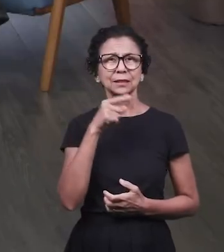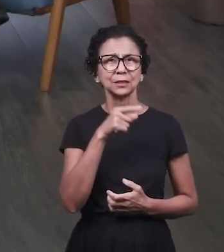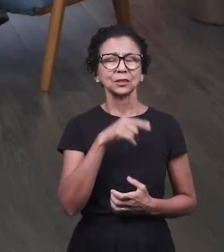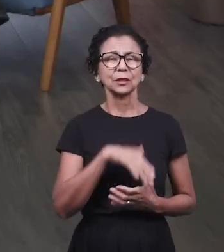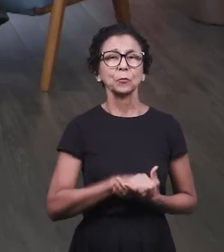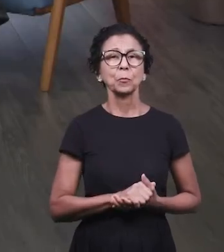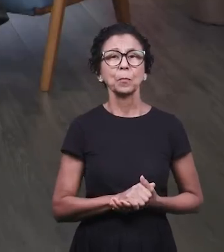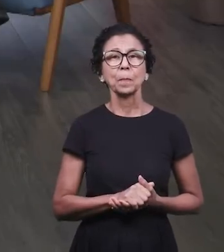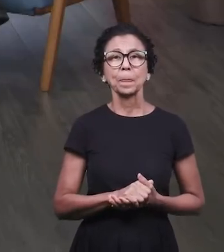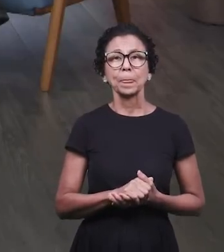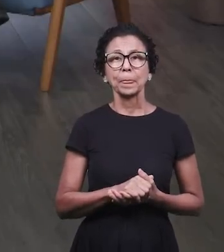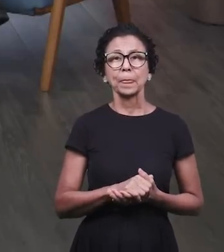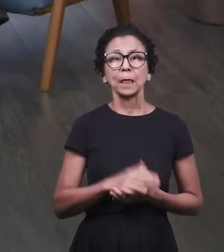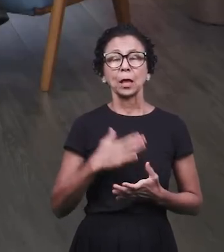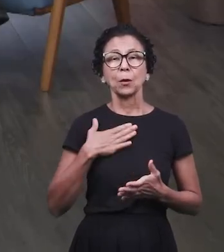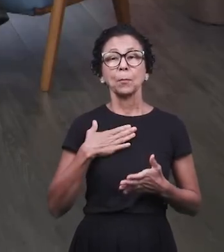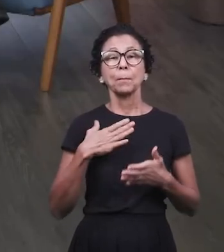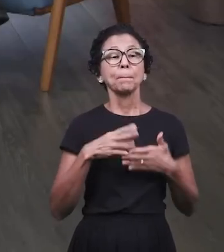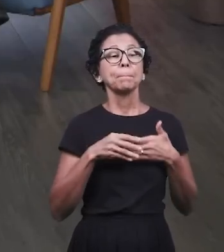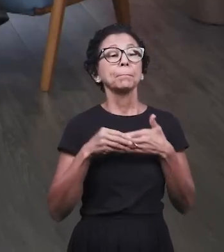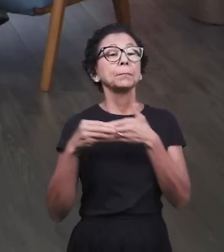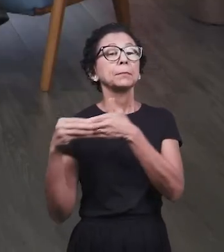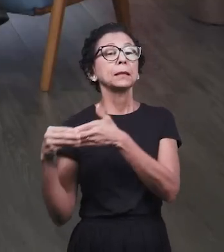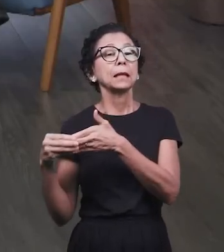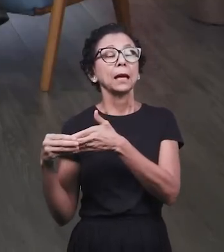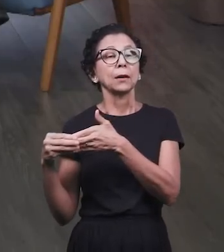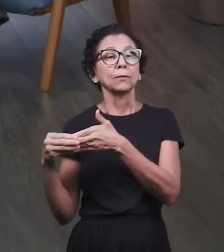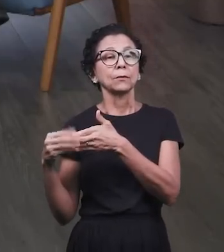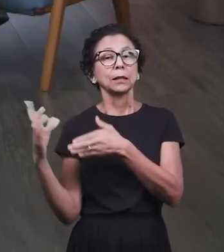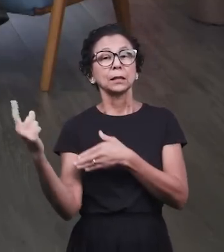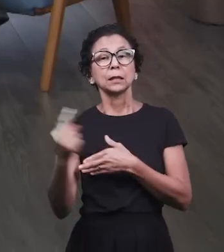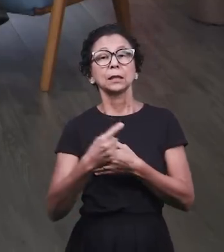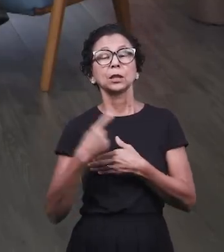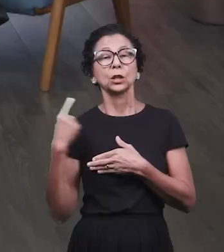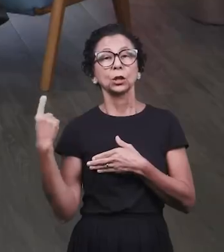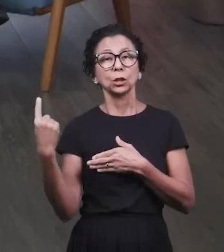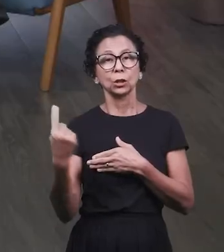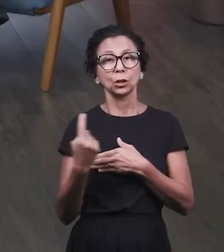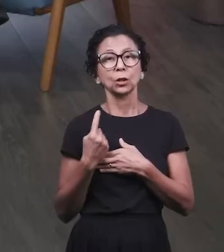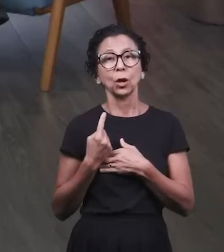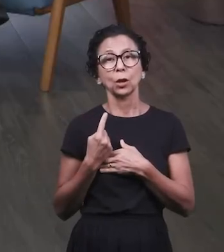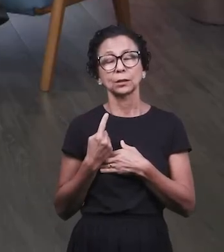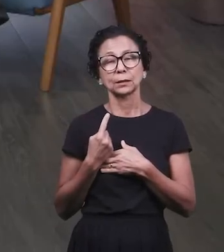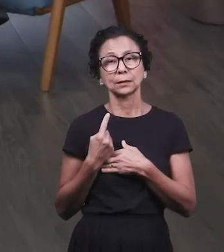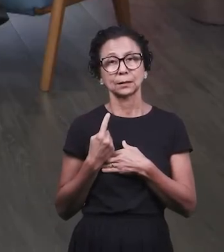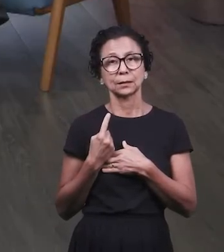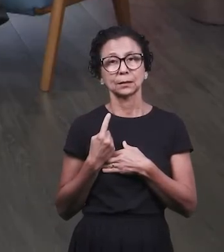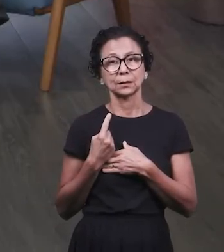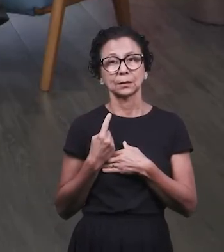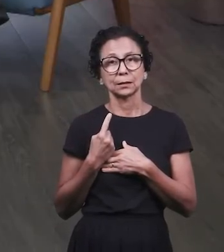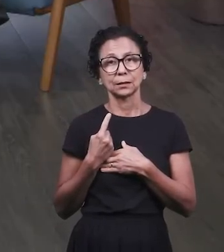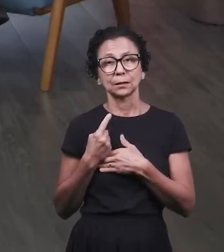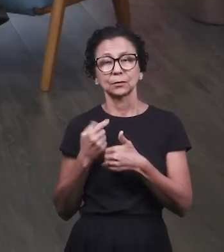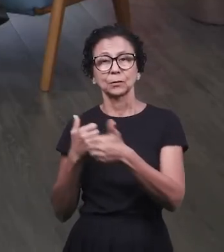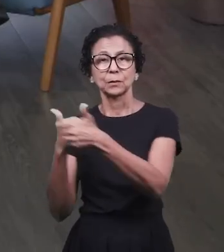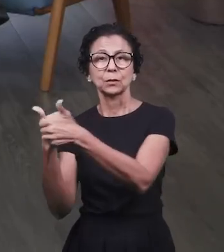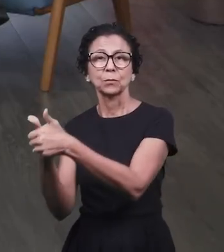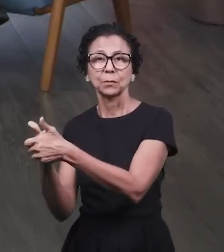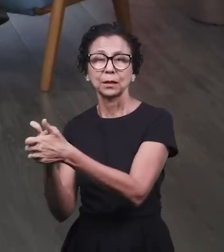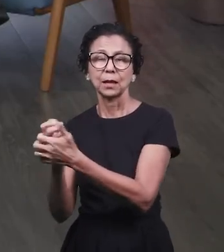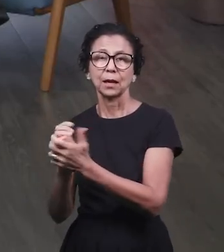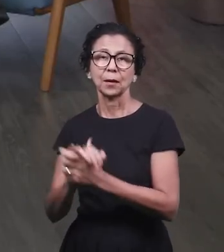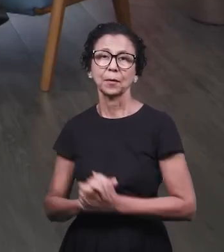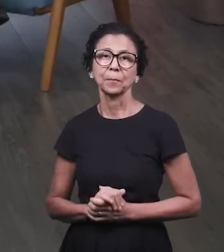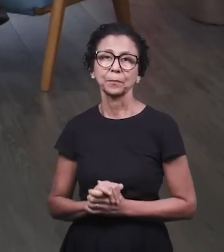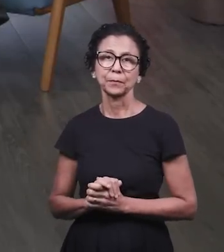tu no singular e correremos no plural. Perguntou o pai por que isso. Parece que o pai é até pastor.